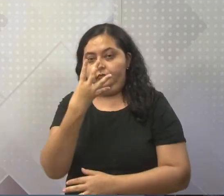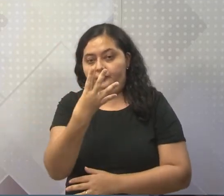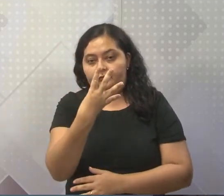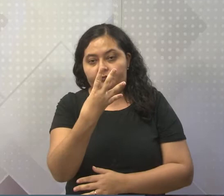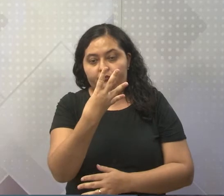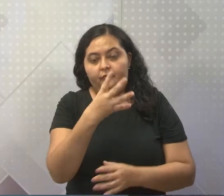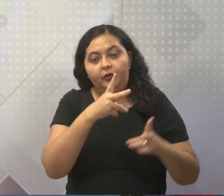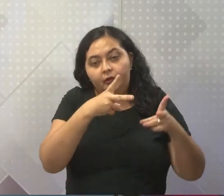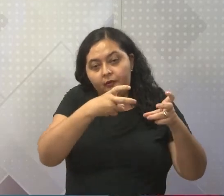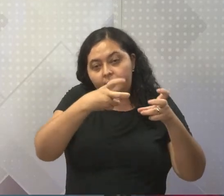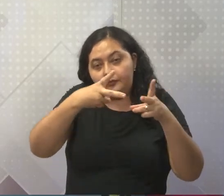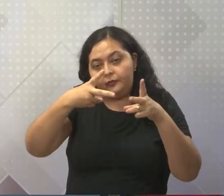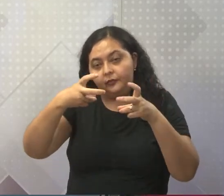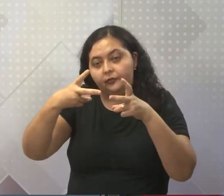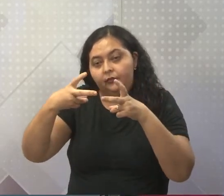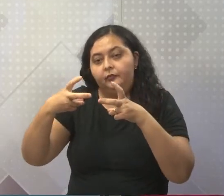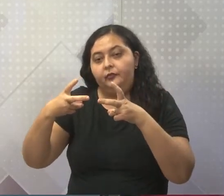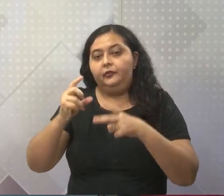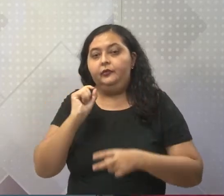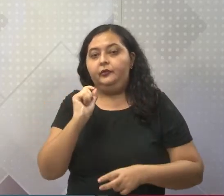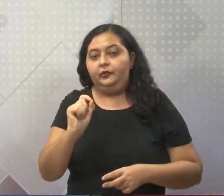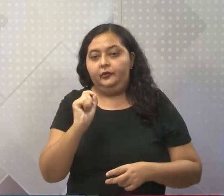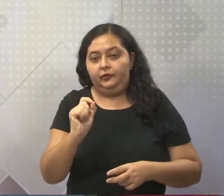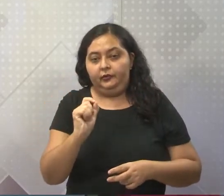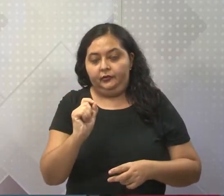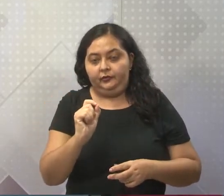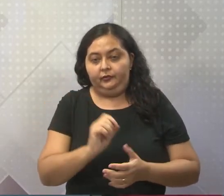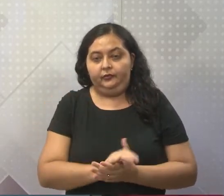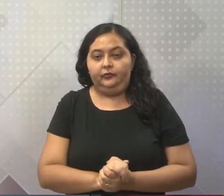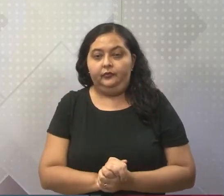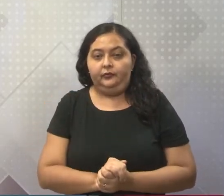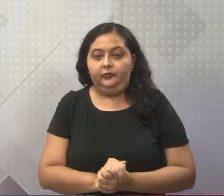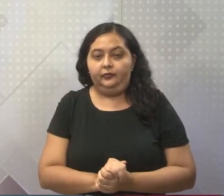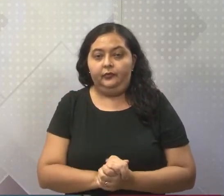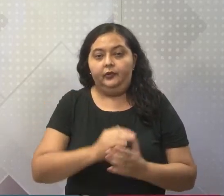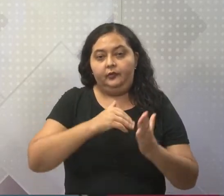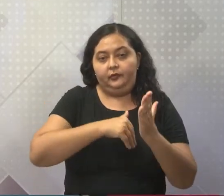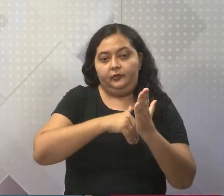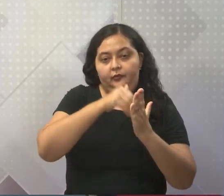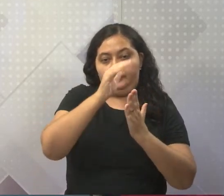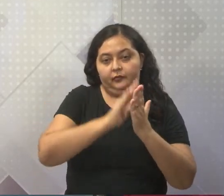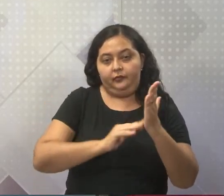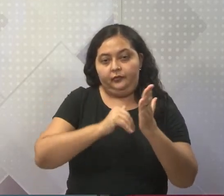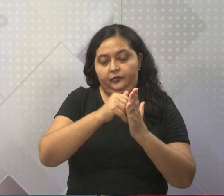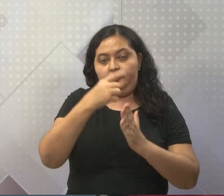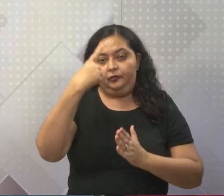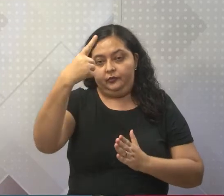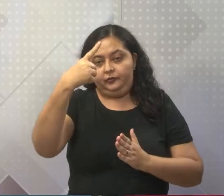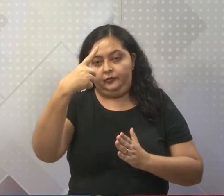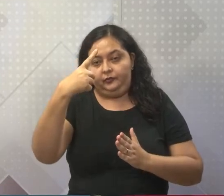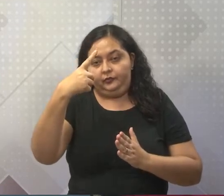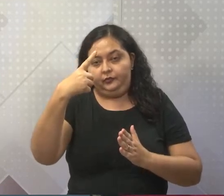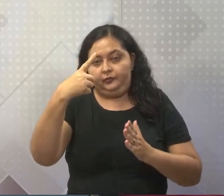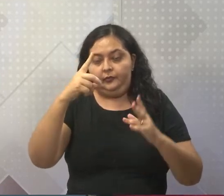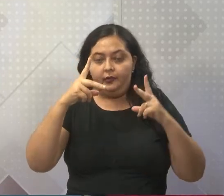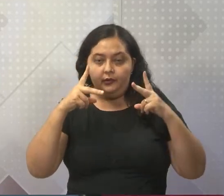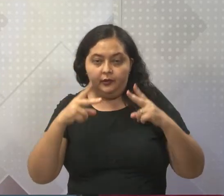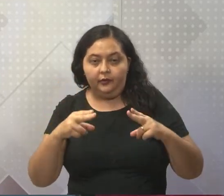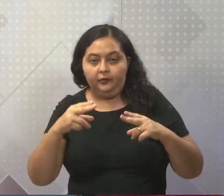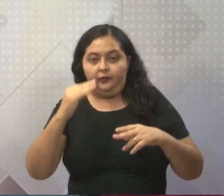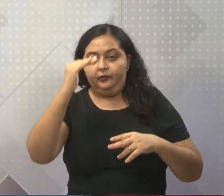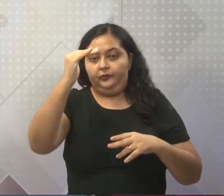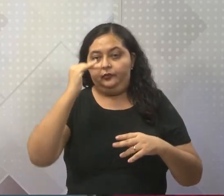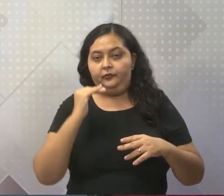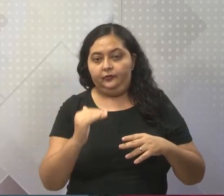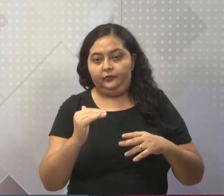A gente percebe que o espaço que eu peguei neste daqui equivale ao mesmo que eu peguei